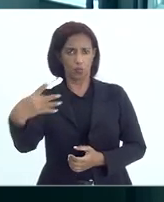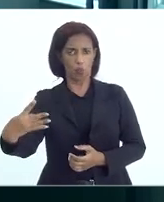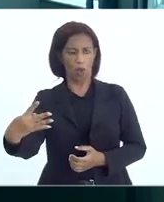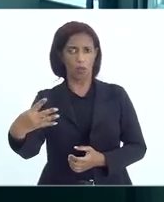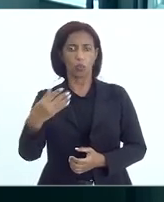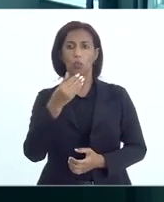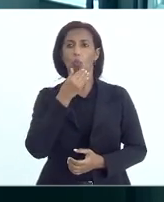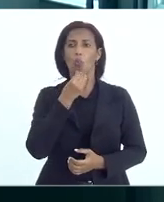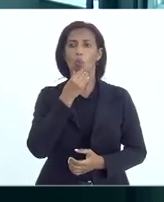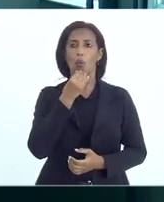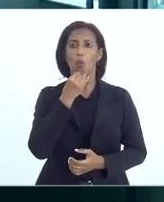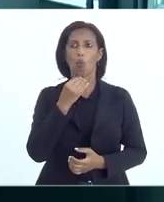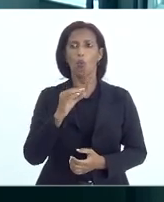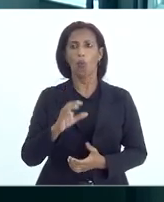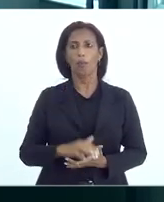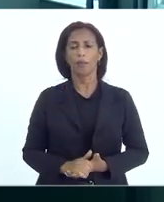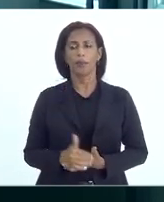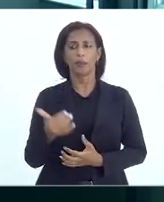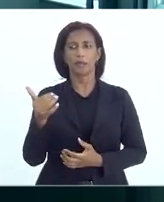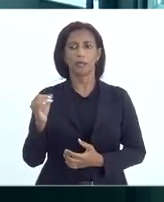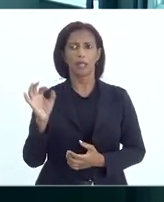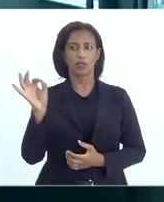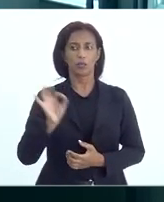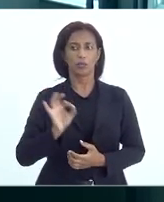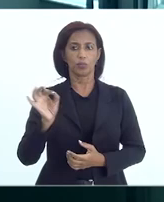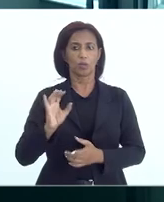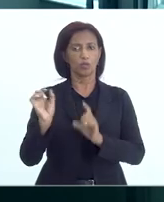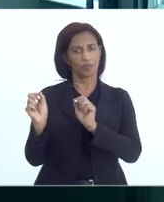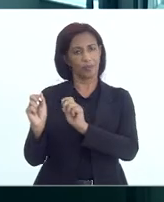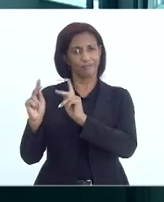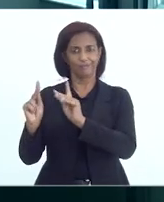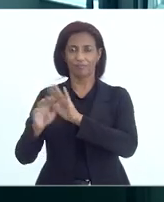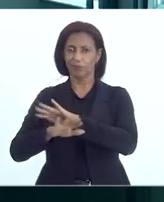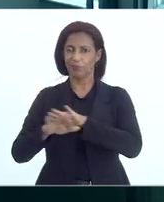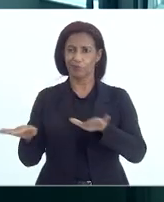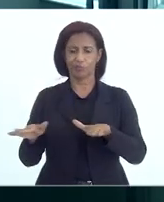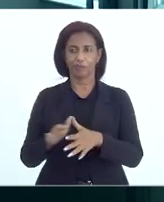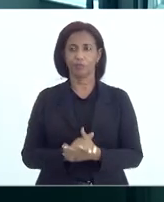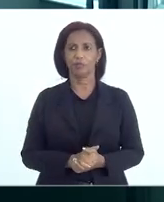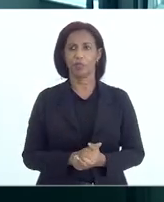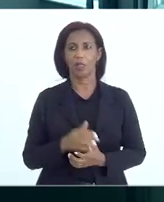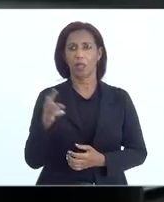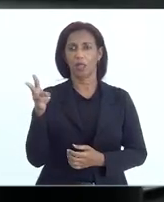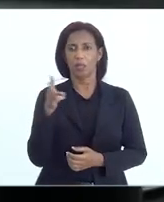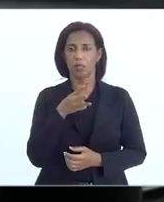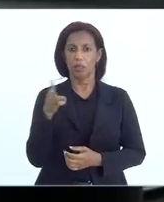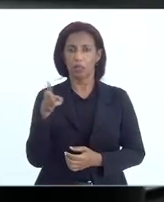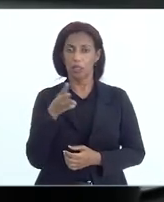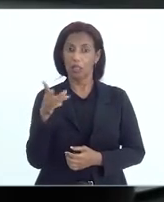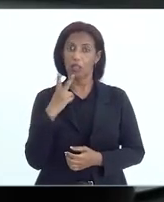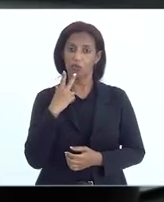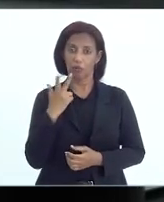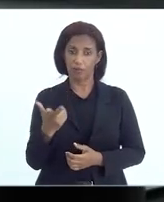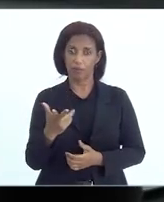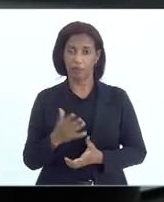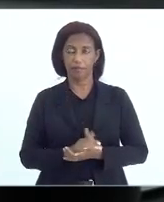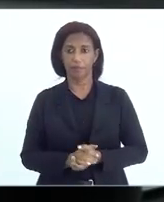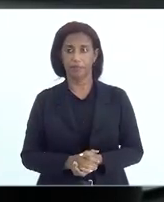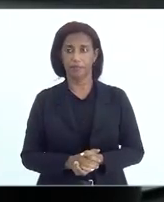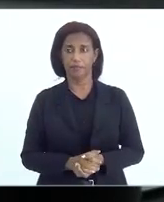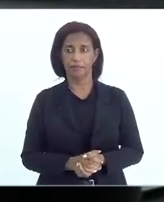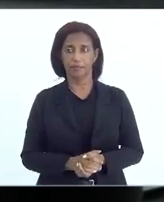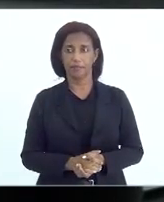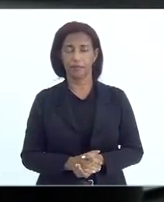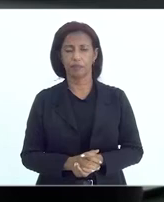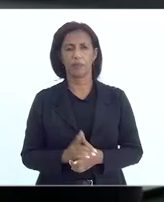e feminino por terem sido 10% as vagas já estão esgotadas com aquelas 33 que eu já mencionei